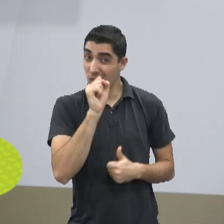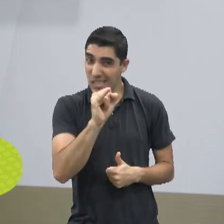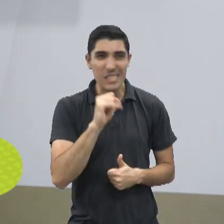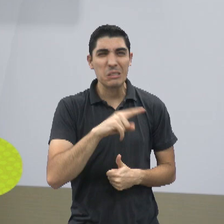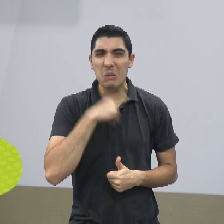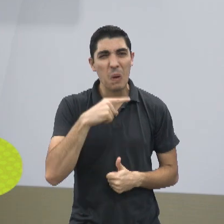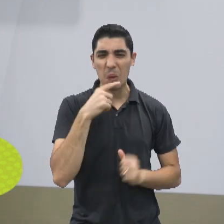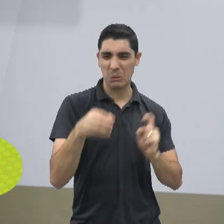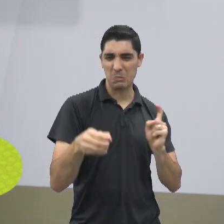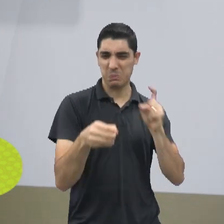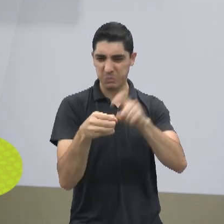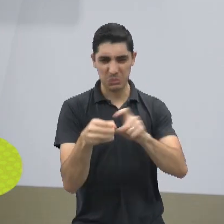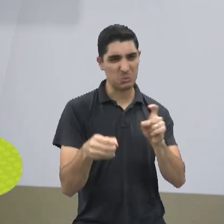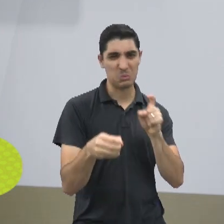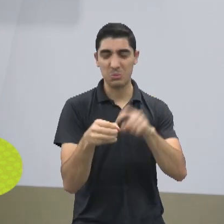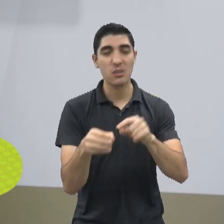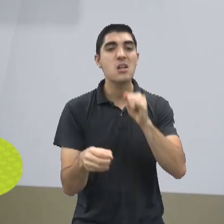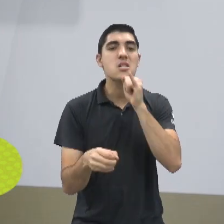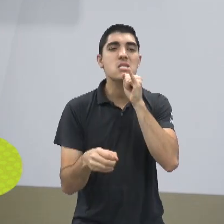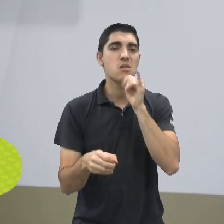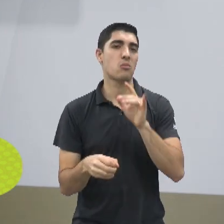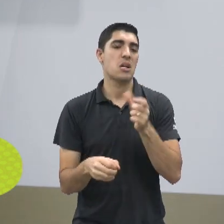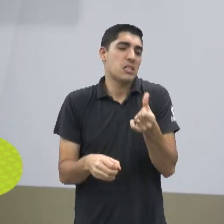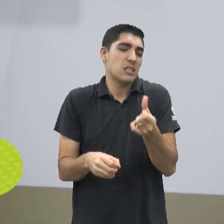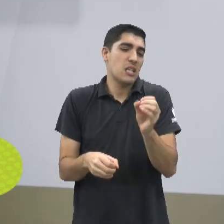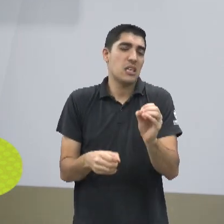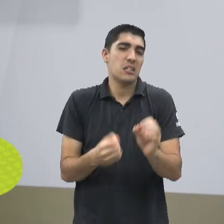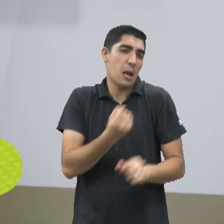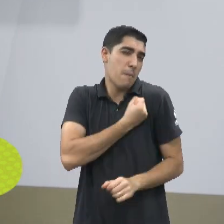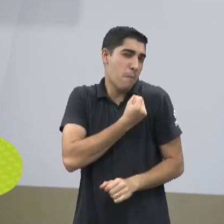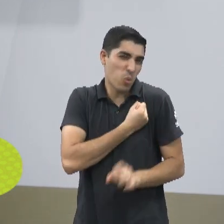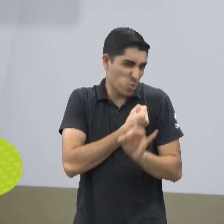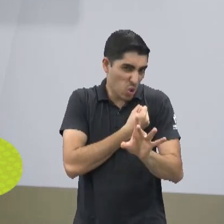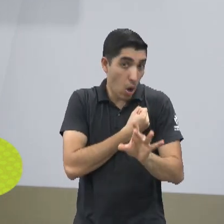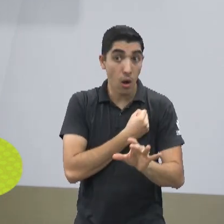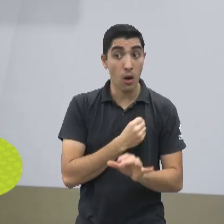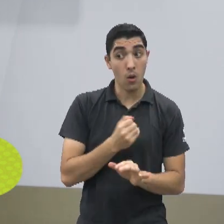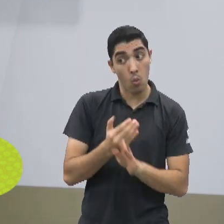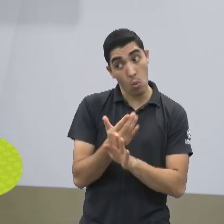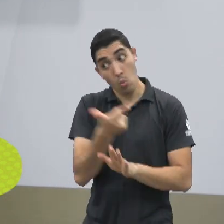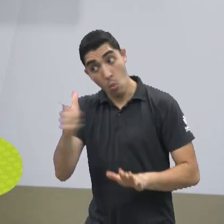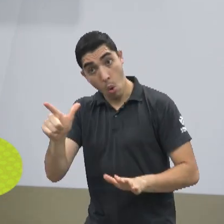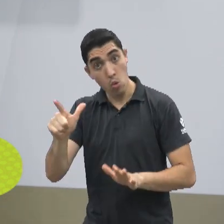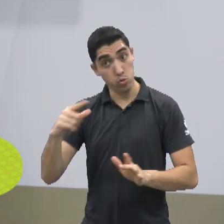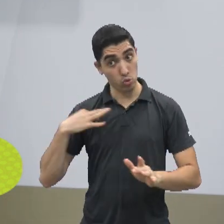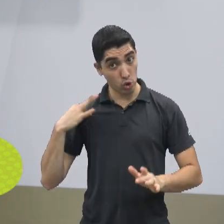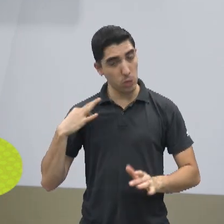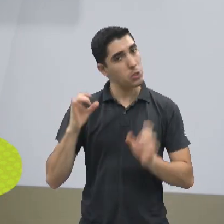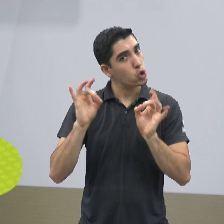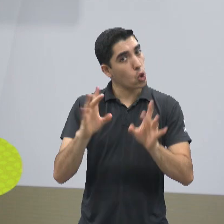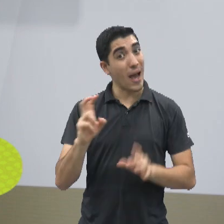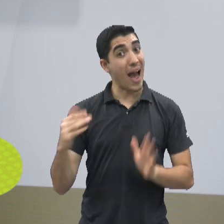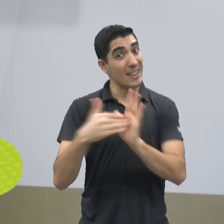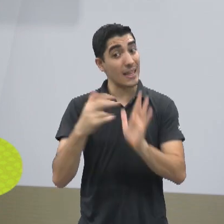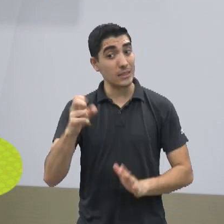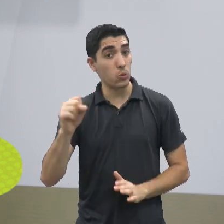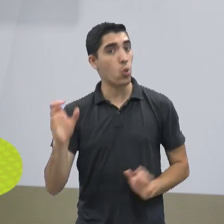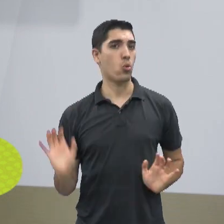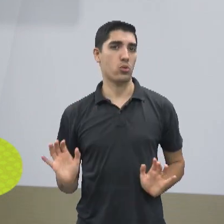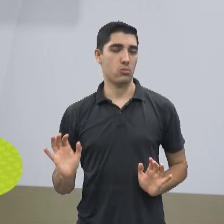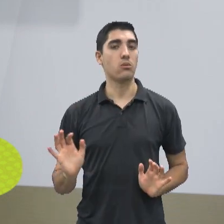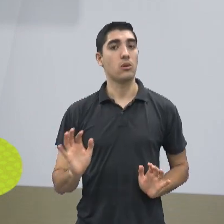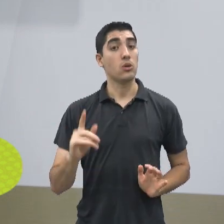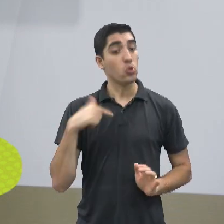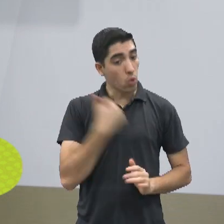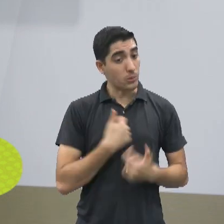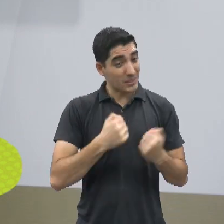por exemplo, o São José só fazer 60 pontos, o adversário tem que fazer 58. E o São José conseguiu ter uma defesa muito forte contra o São Paulo, que teve dificuldade